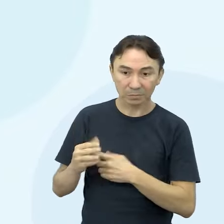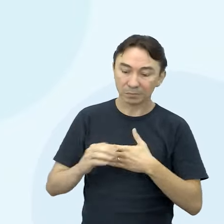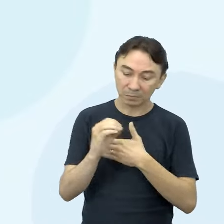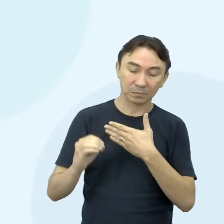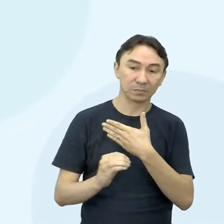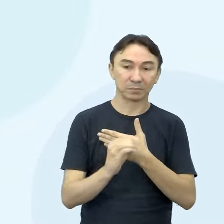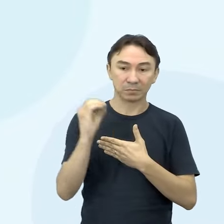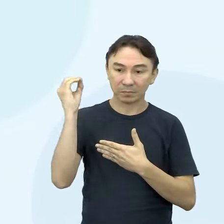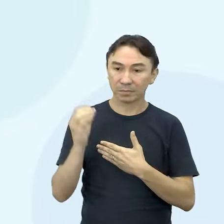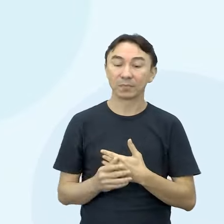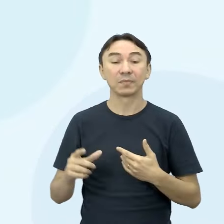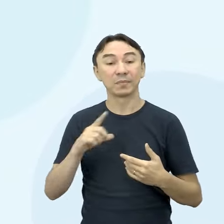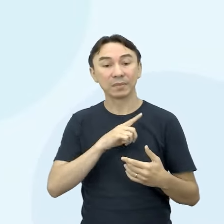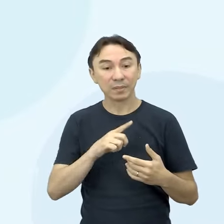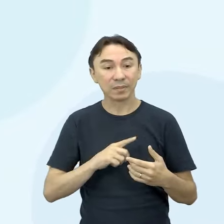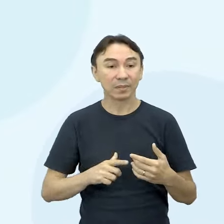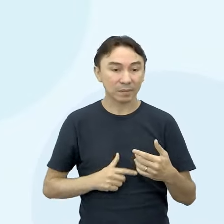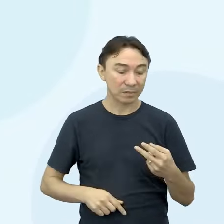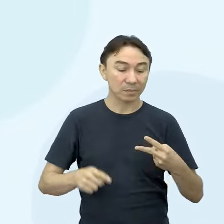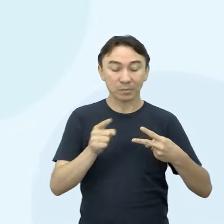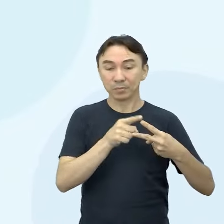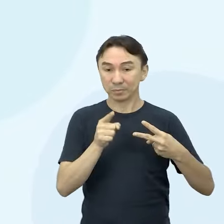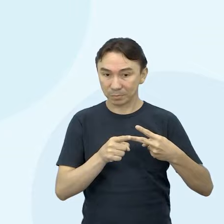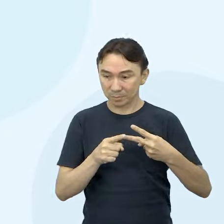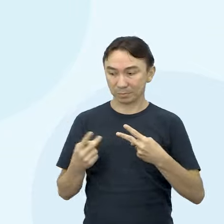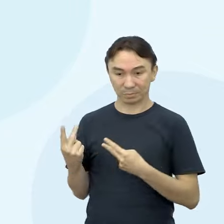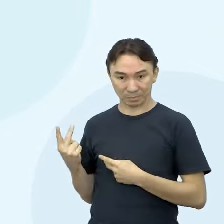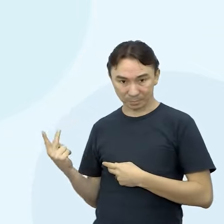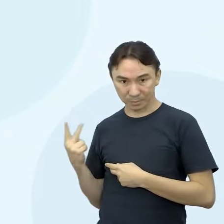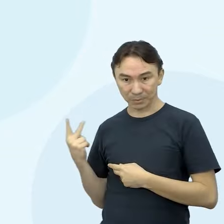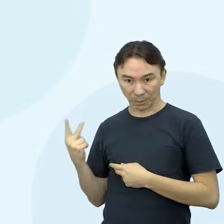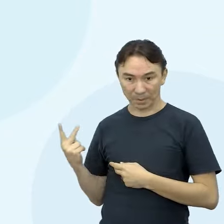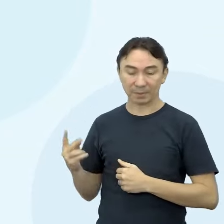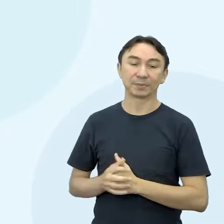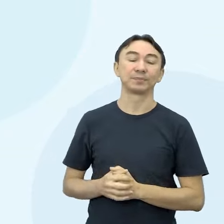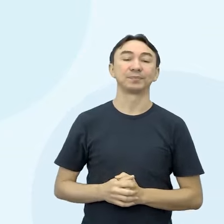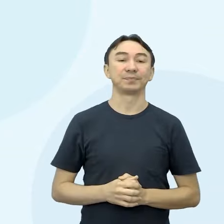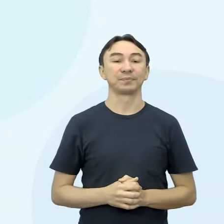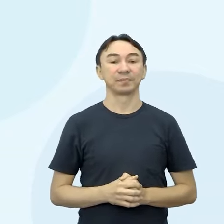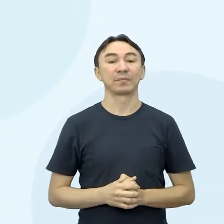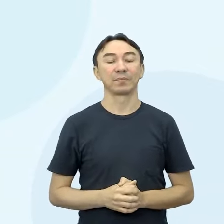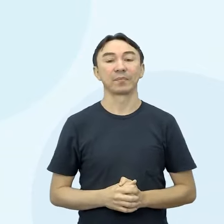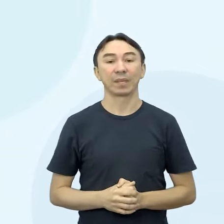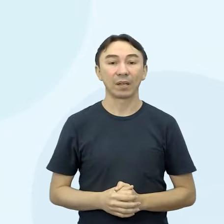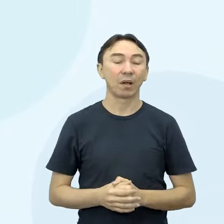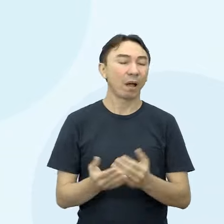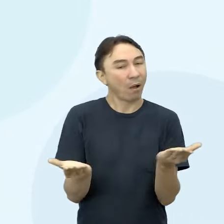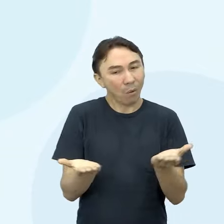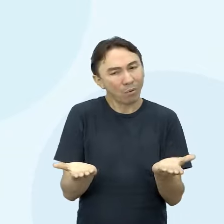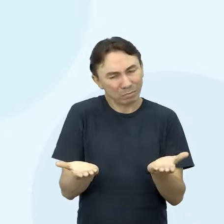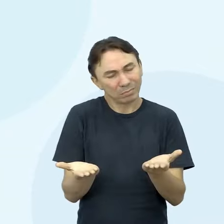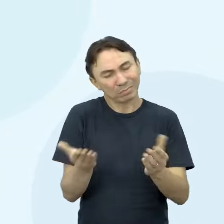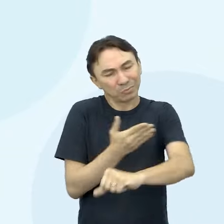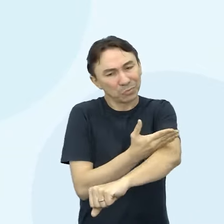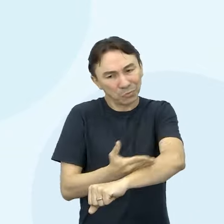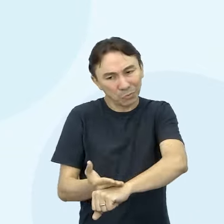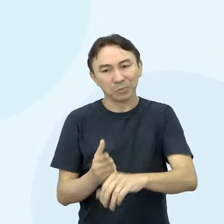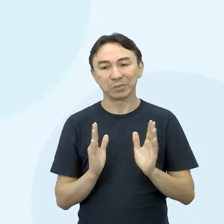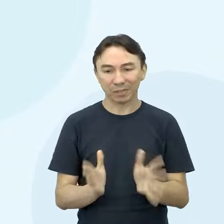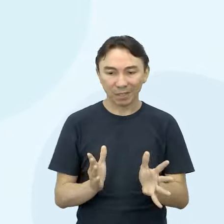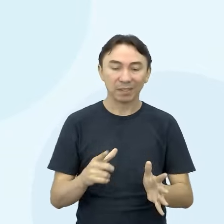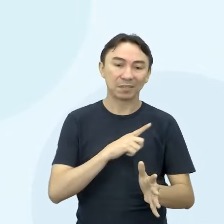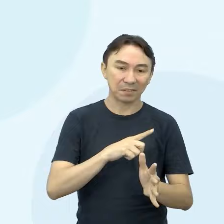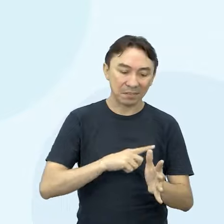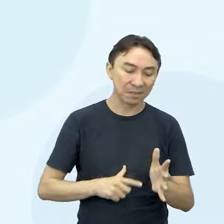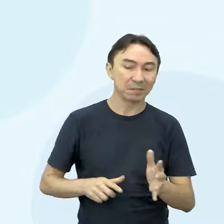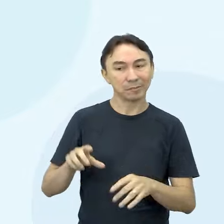apresentadores, então, é a Lourdes e eu, Renan. Pode passar. E agora, como é de praxe, nós vamos disponibilizar um